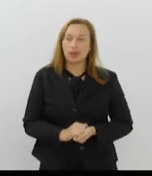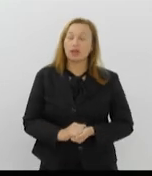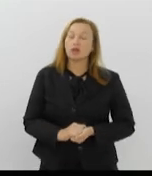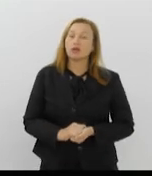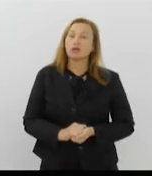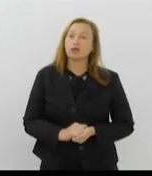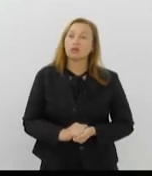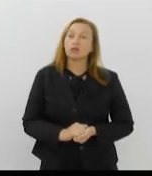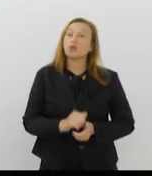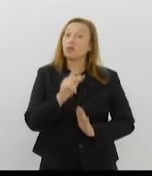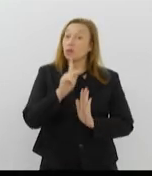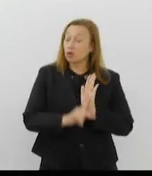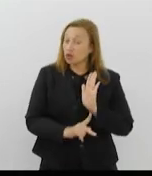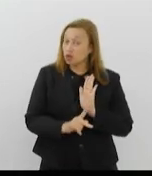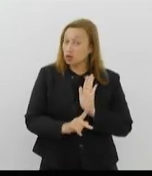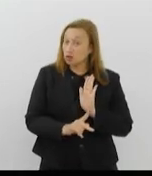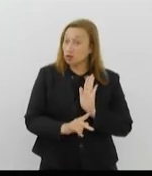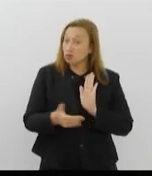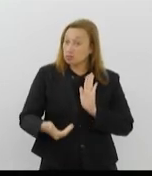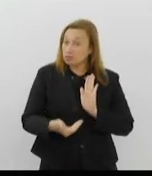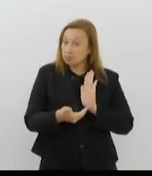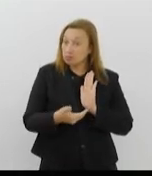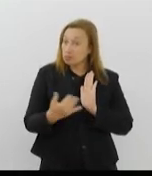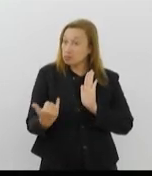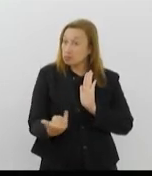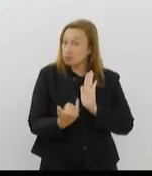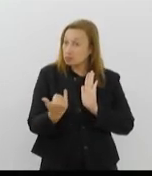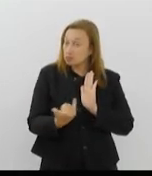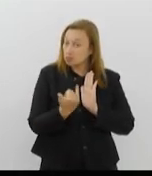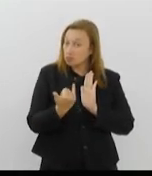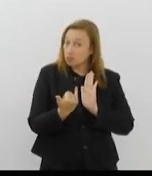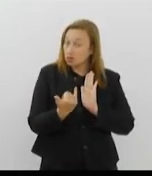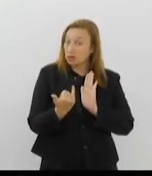projeto extremamente